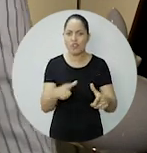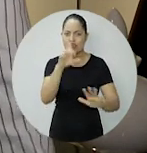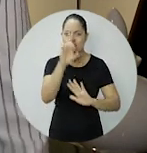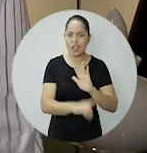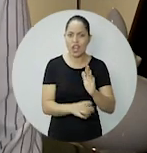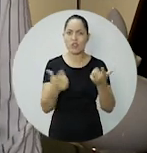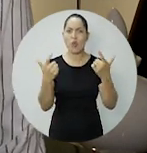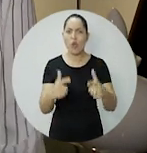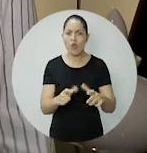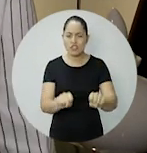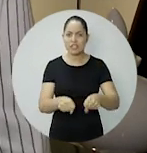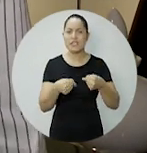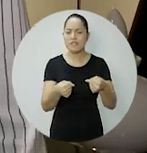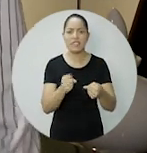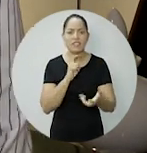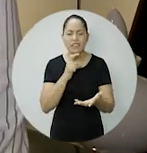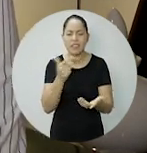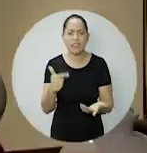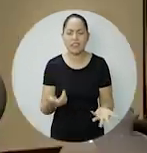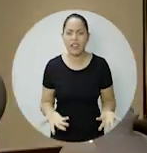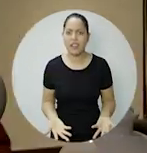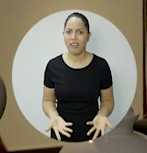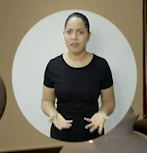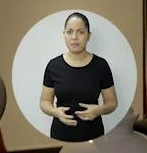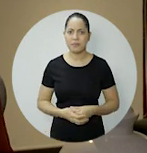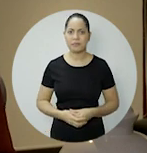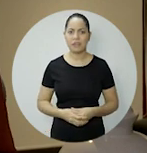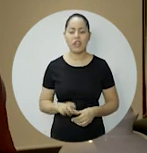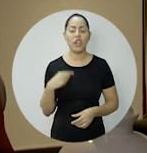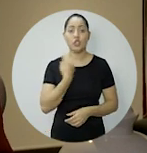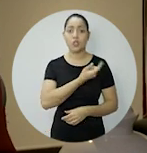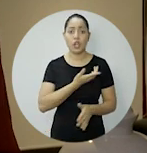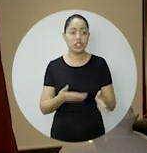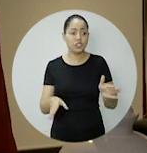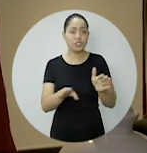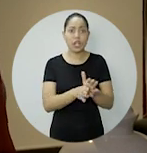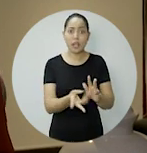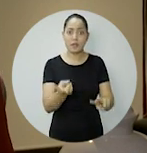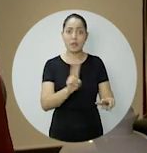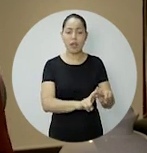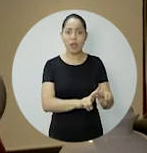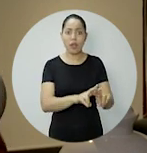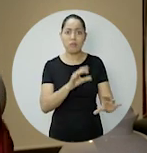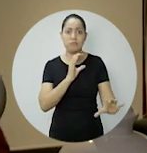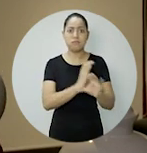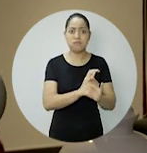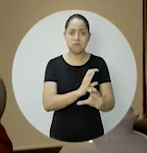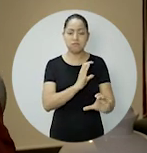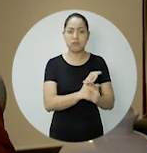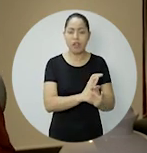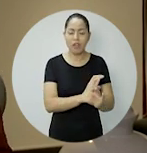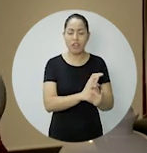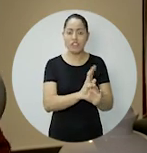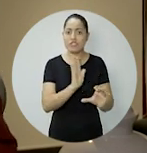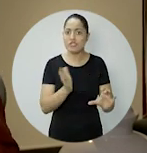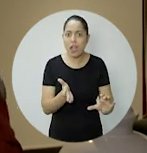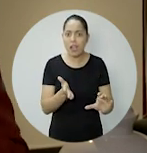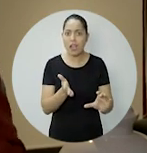há mais defesa. Ninguém vai ter mais defesa. Quando a gente ainda estava isolado na delegacia, sem contato, ele